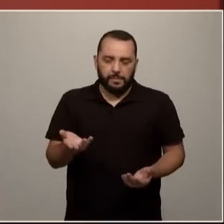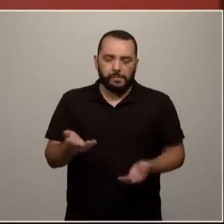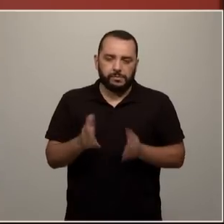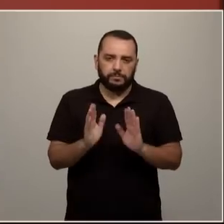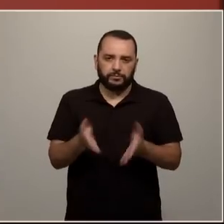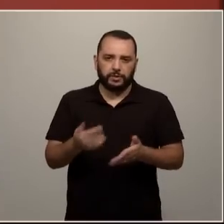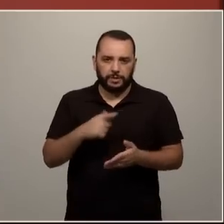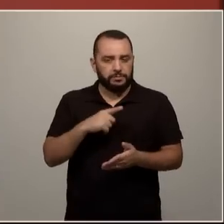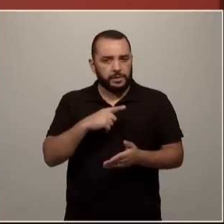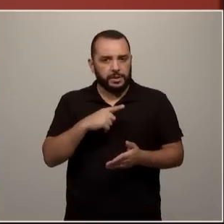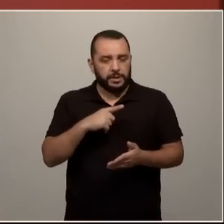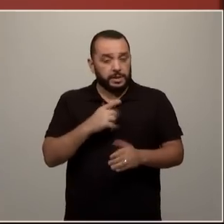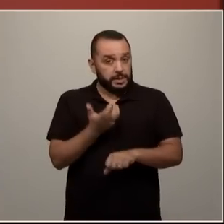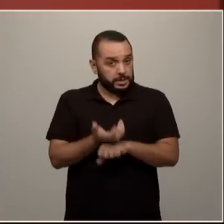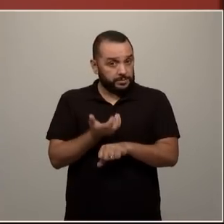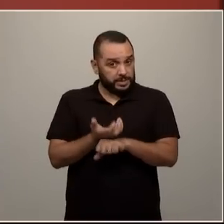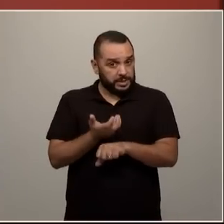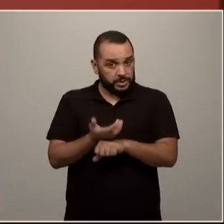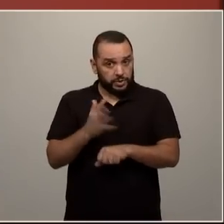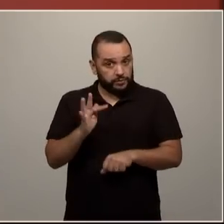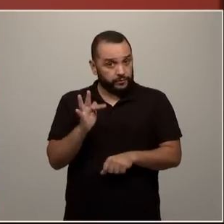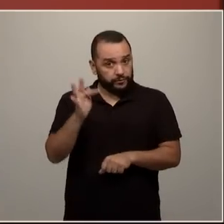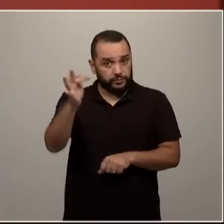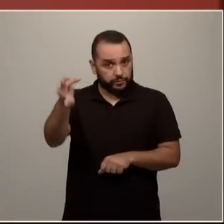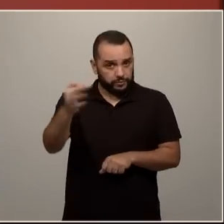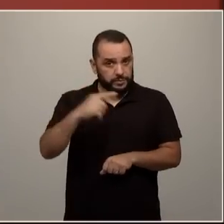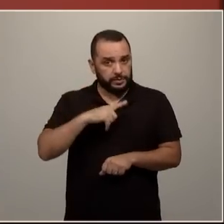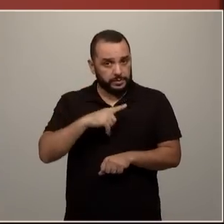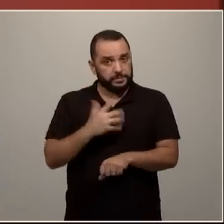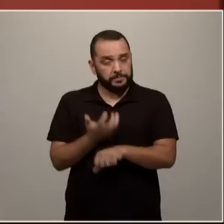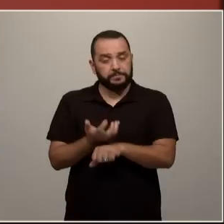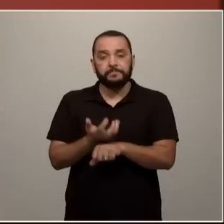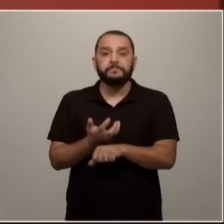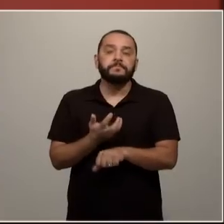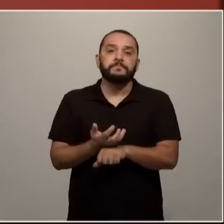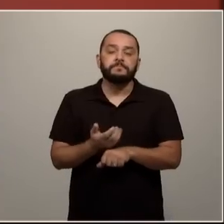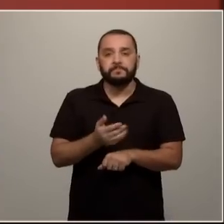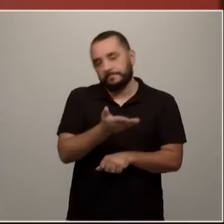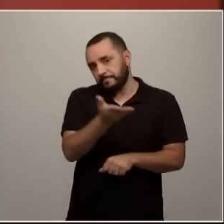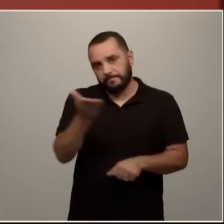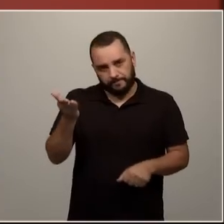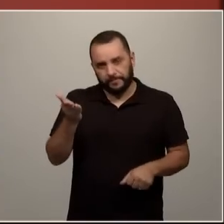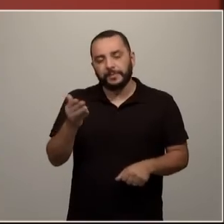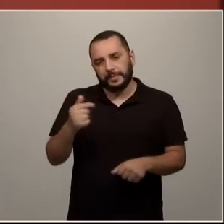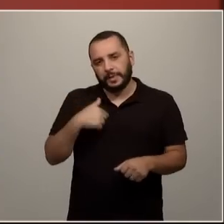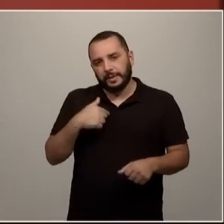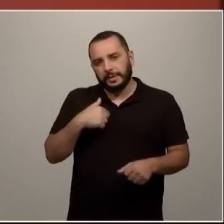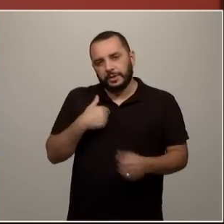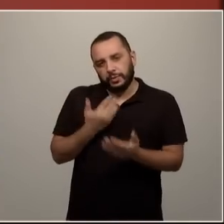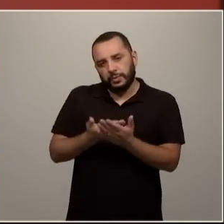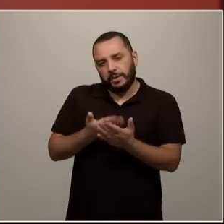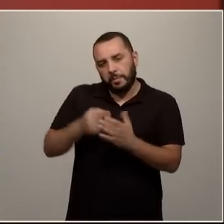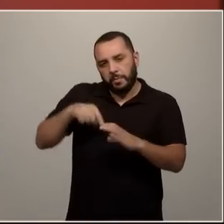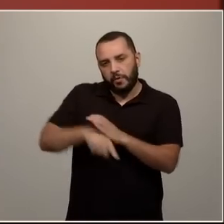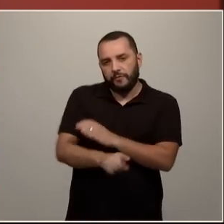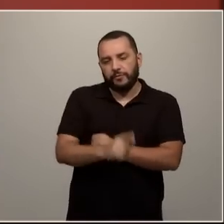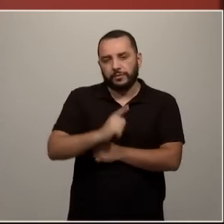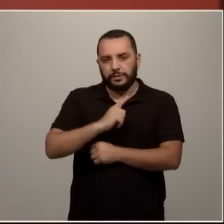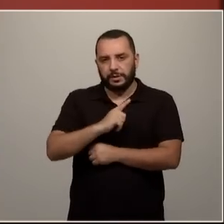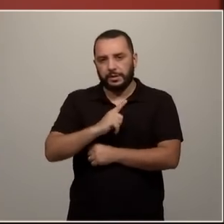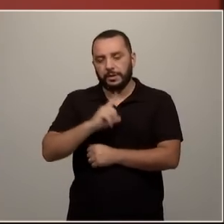usamos. Vai haver uma disciplina mais para frente, na formação de vocês, em que isso vai ser explorado mais fortemente, que